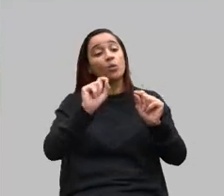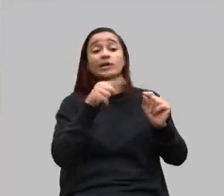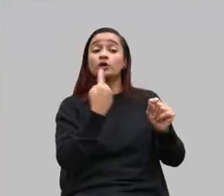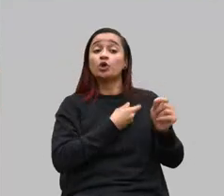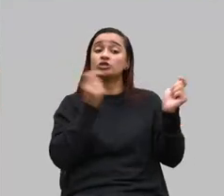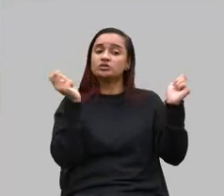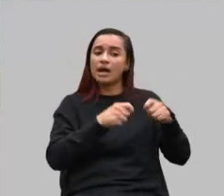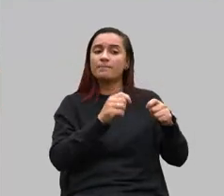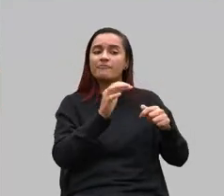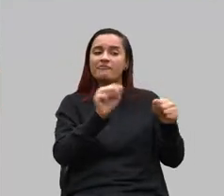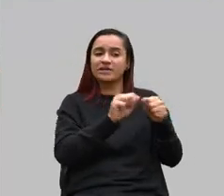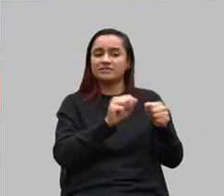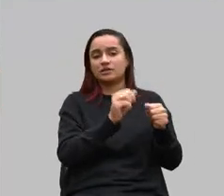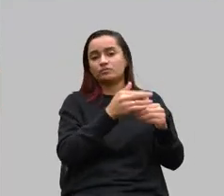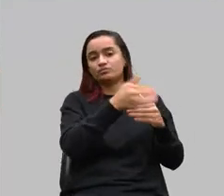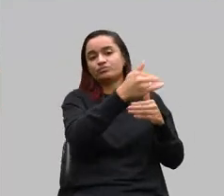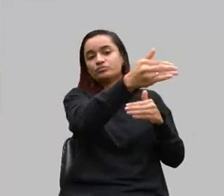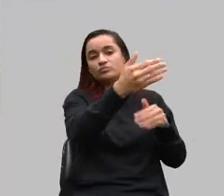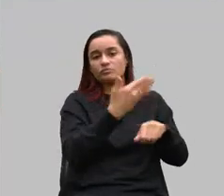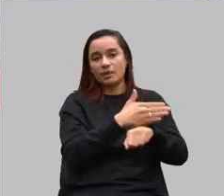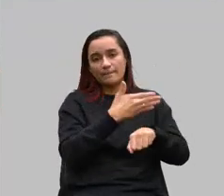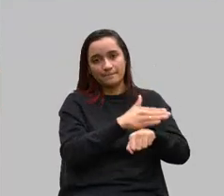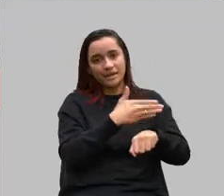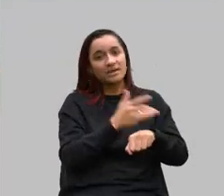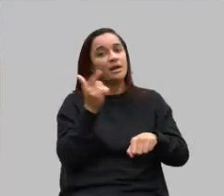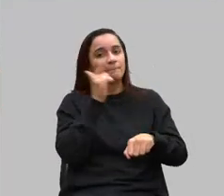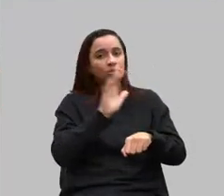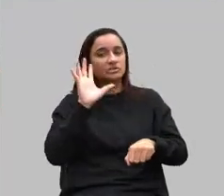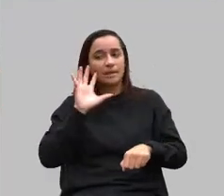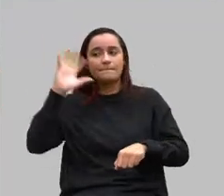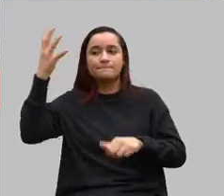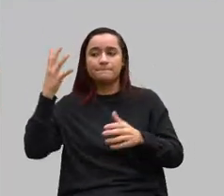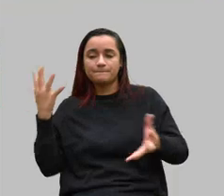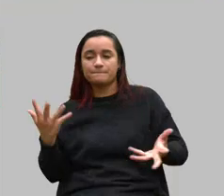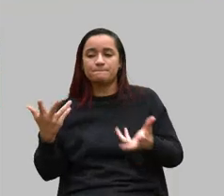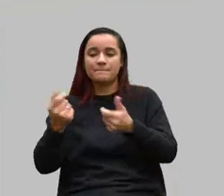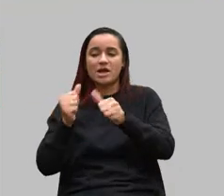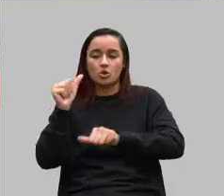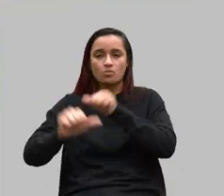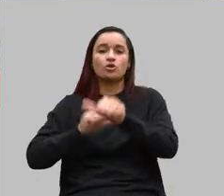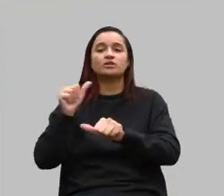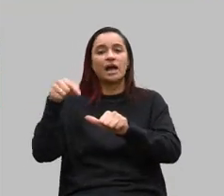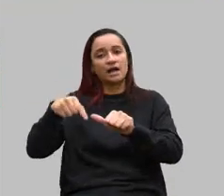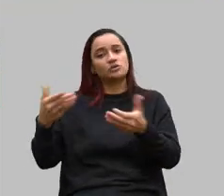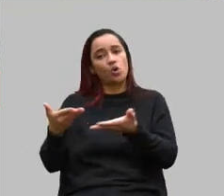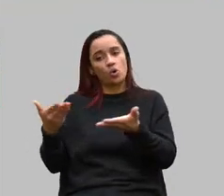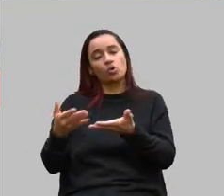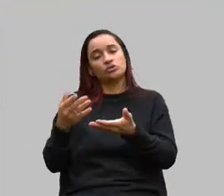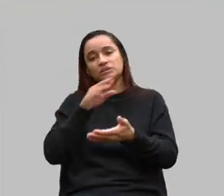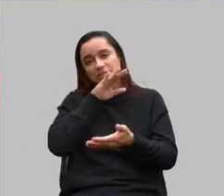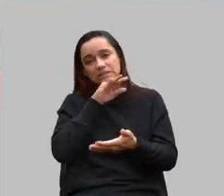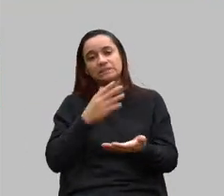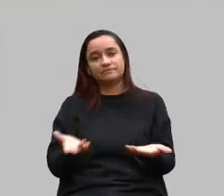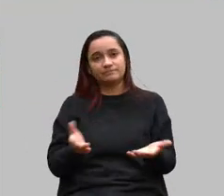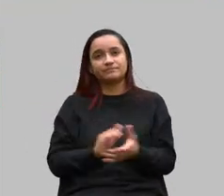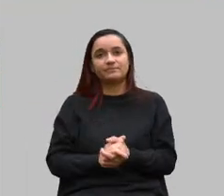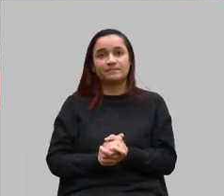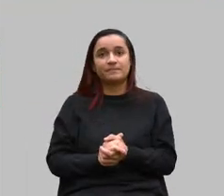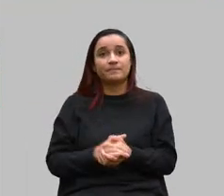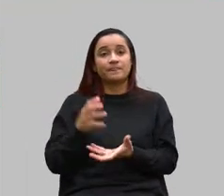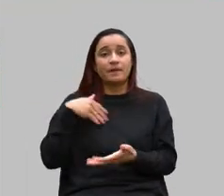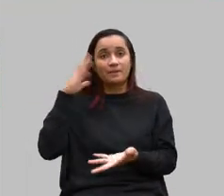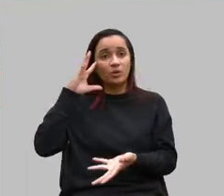fazer efetivamente para mudar essa paisagem que Minas não merece E aí para concluir